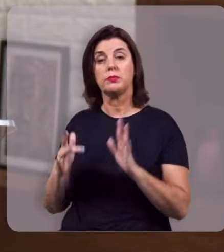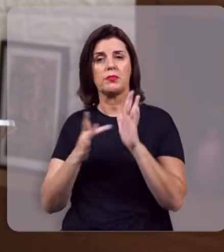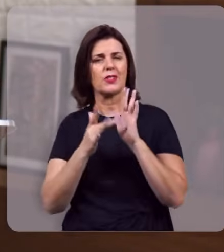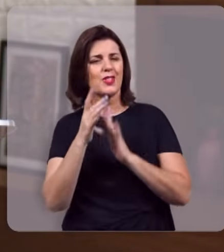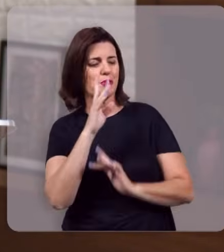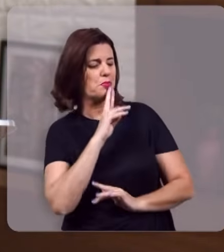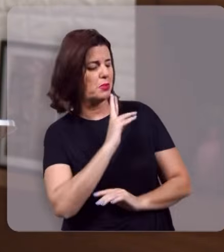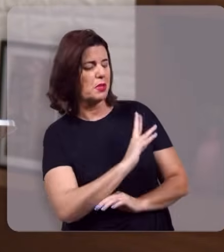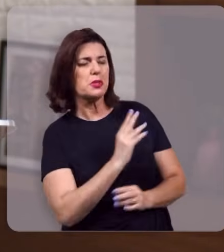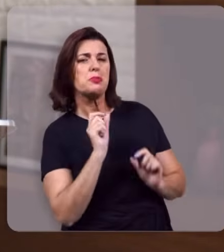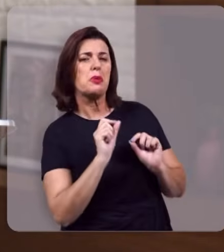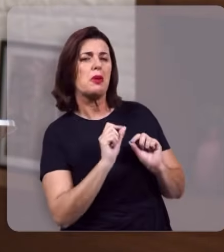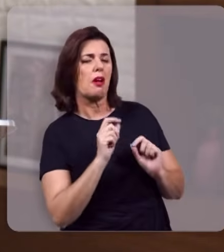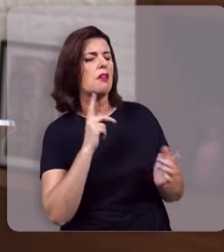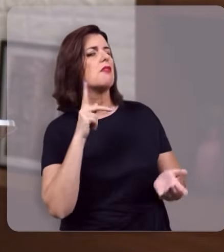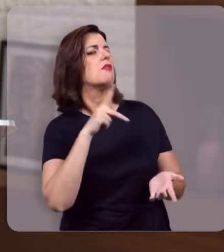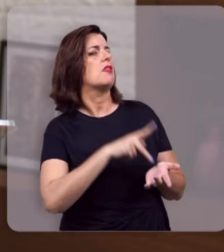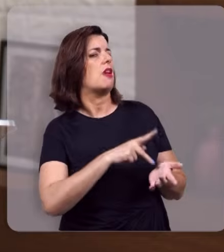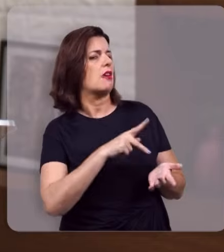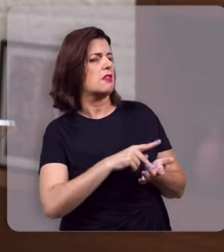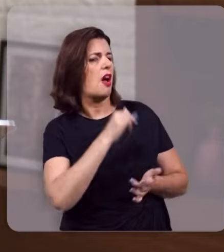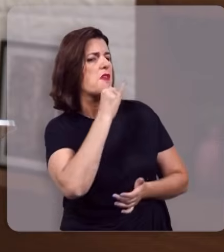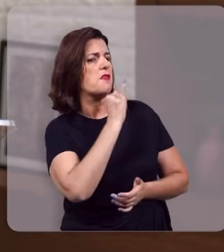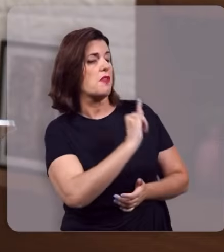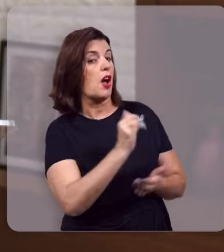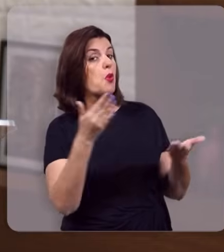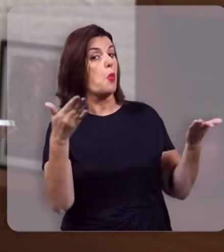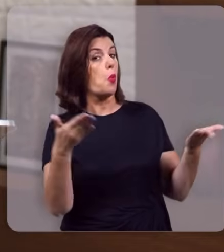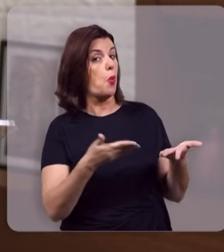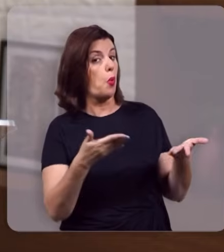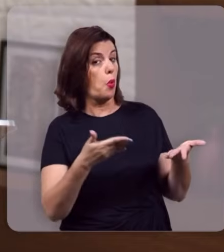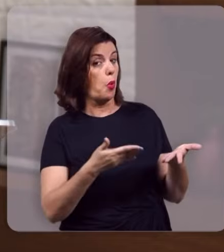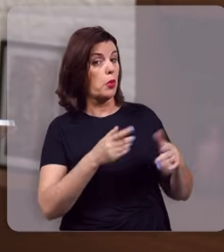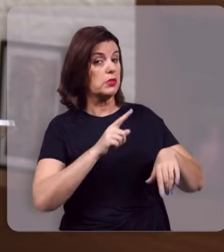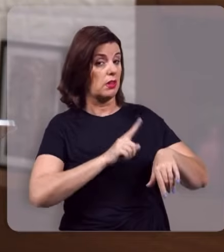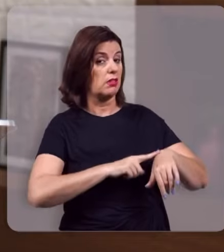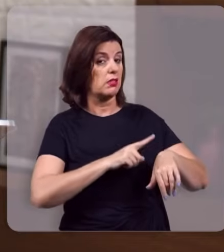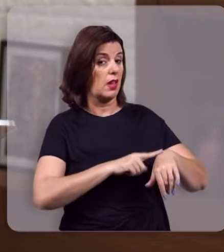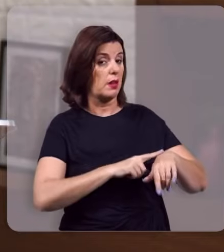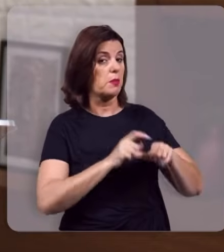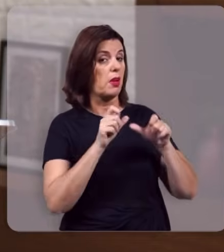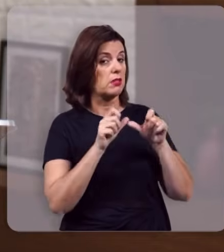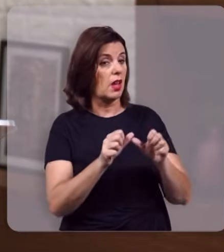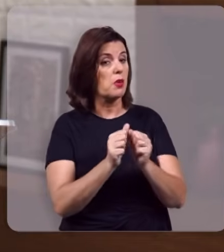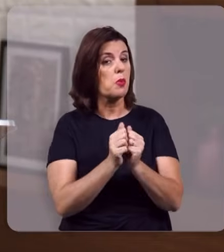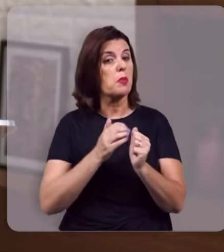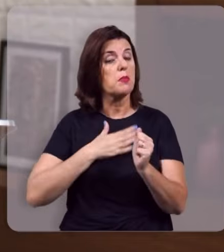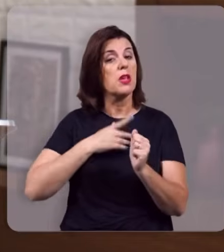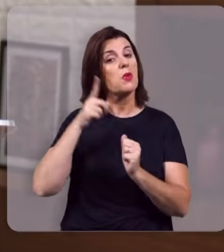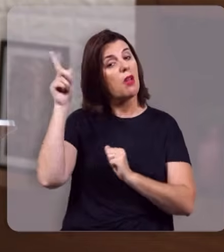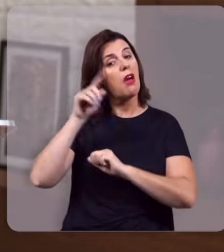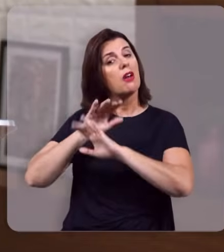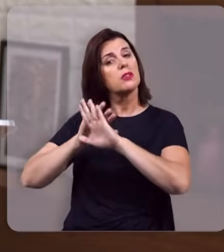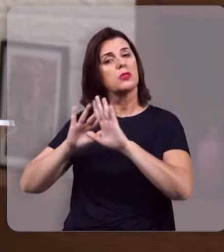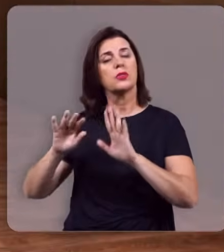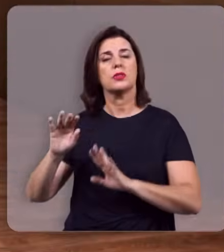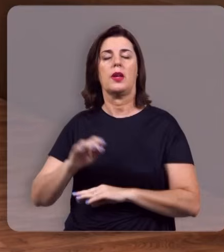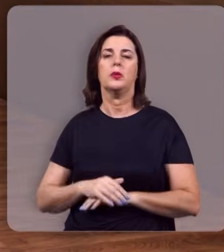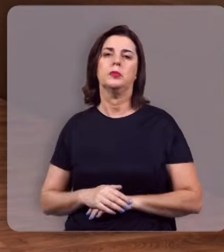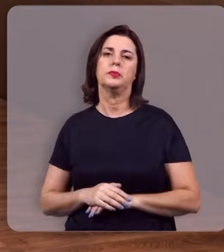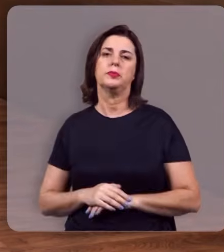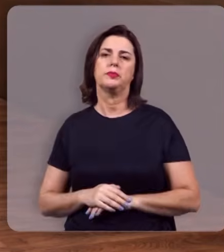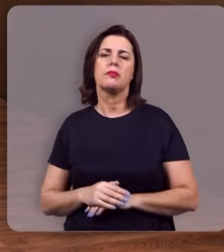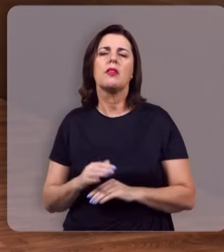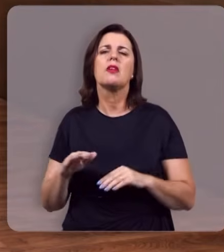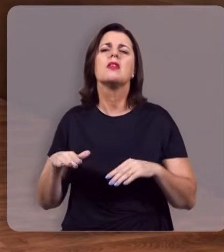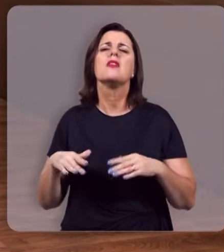Jesus responde: em verdade te digo, hoje estarás comigo no paraíso.